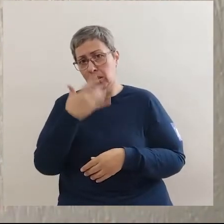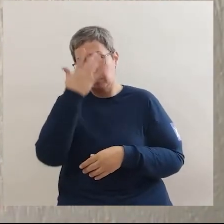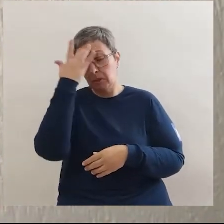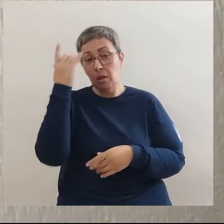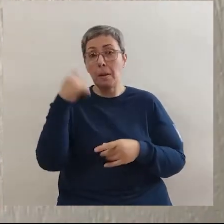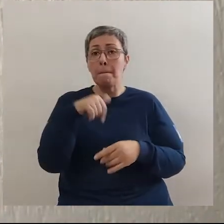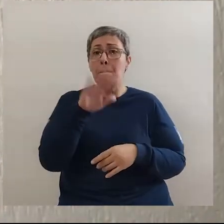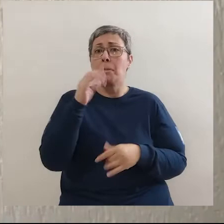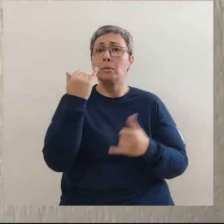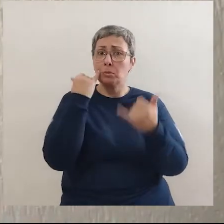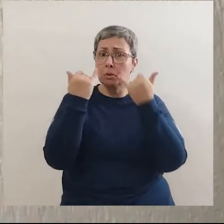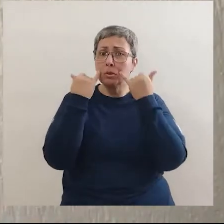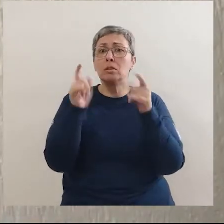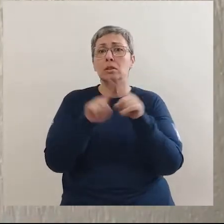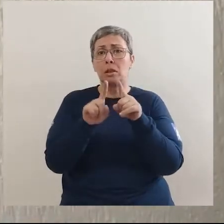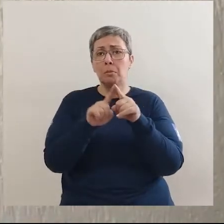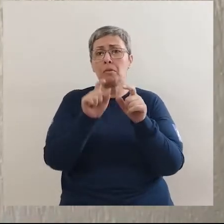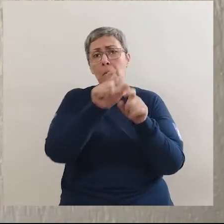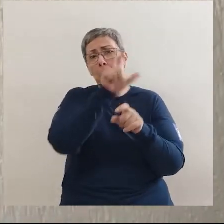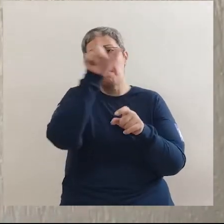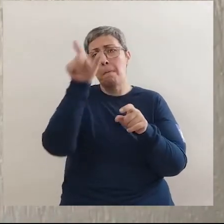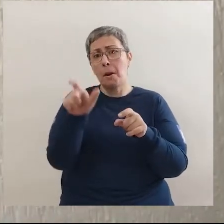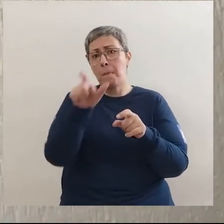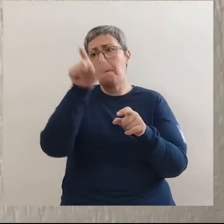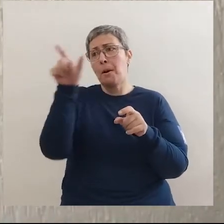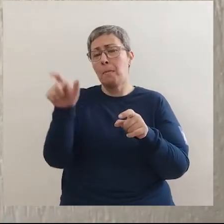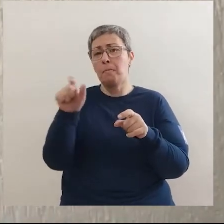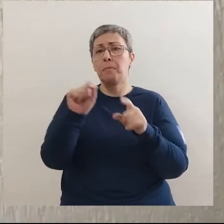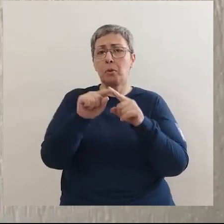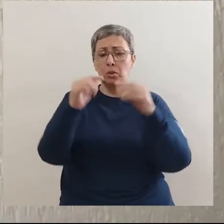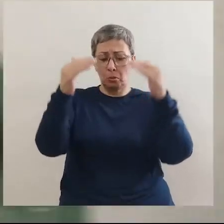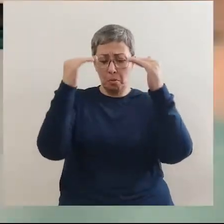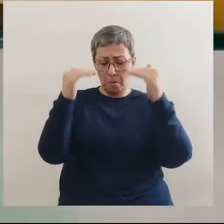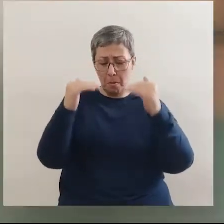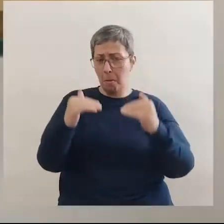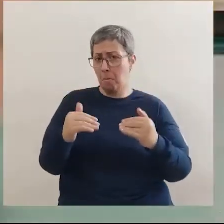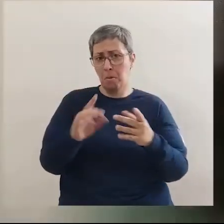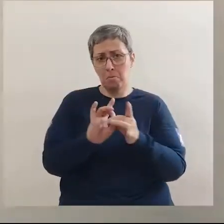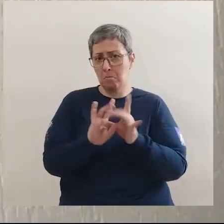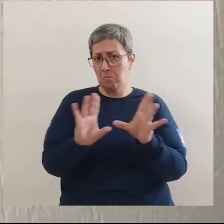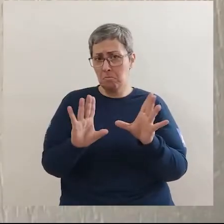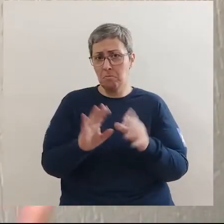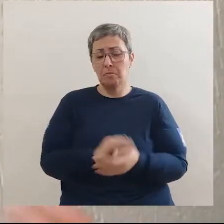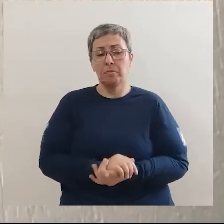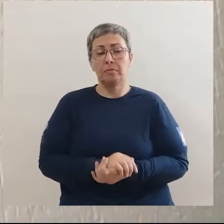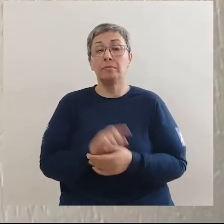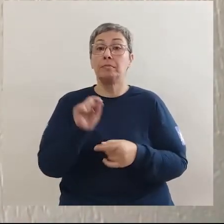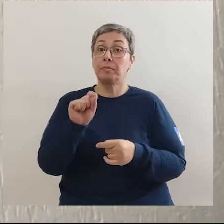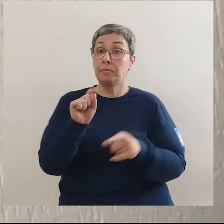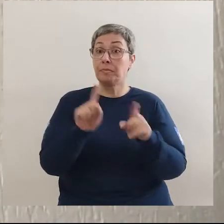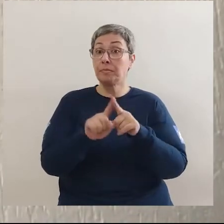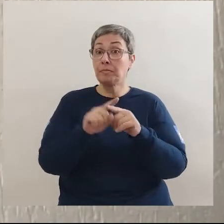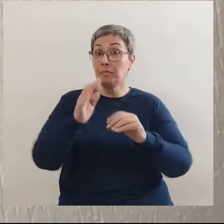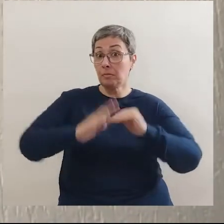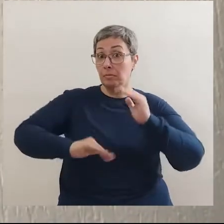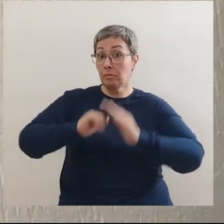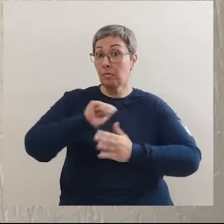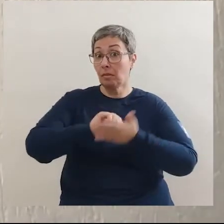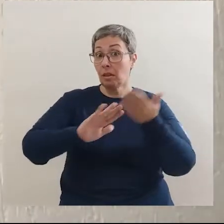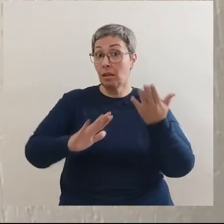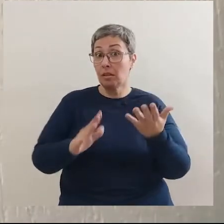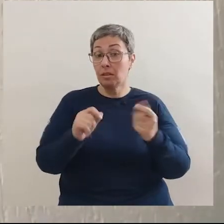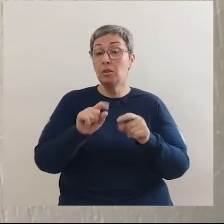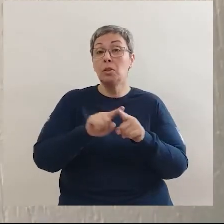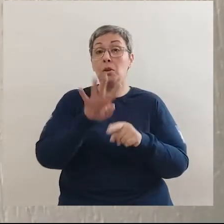informações também. Aí vocês podem acrescentar mais linhas ou mais colunas. E com essa atividade da tabela, a gente